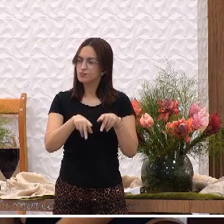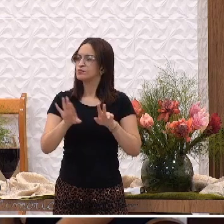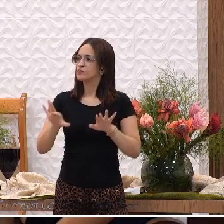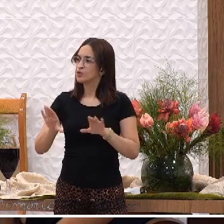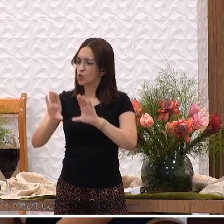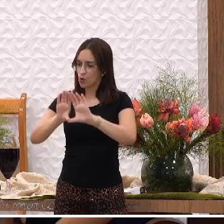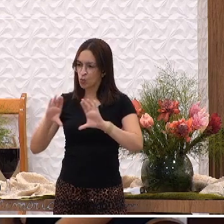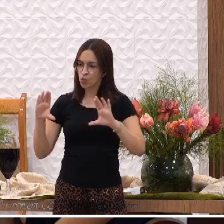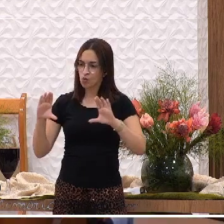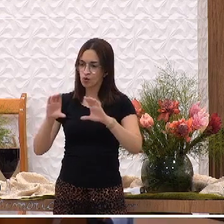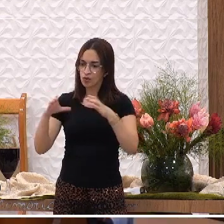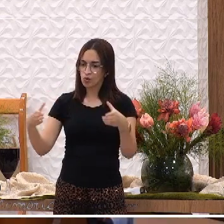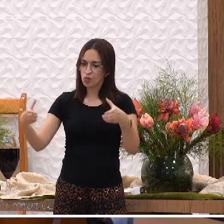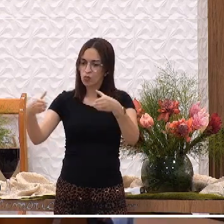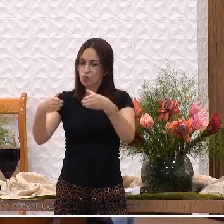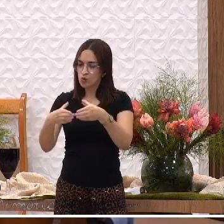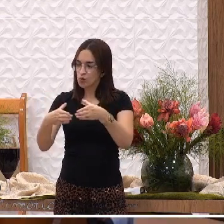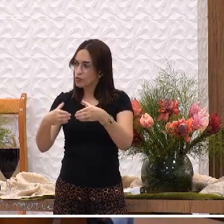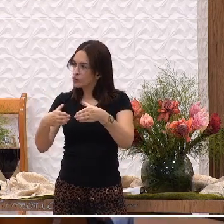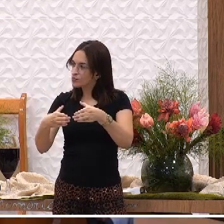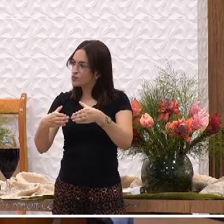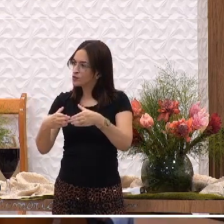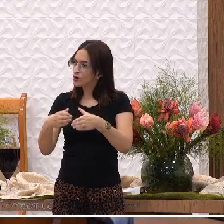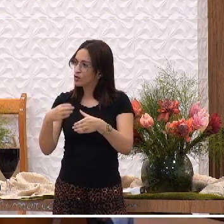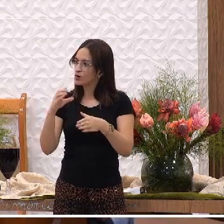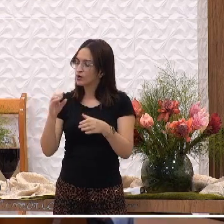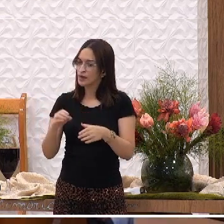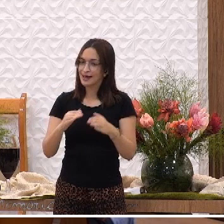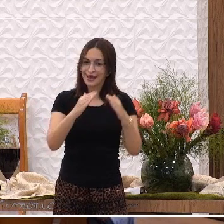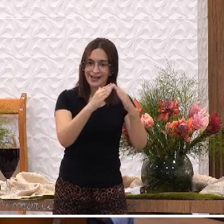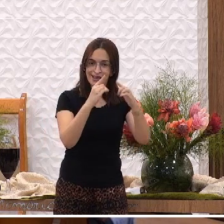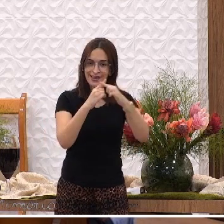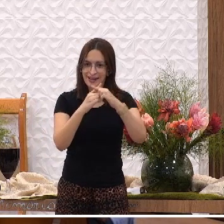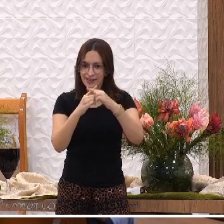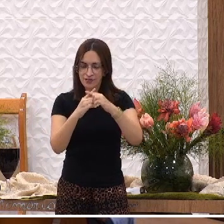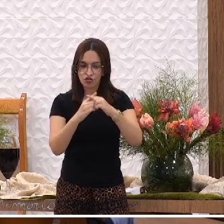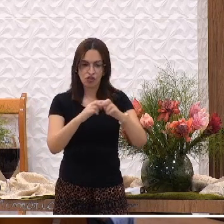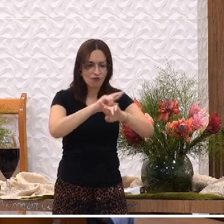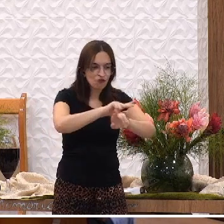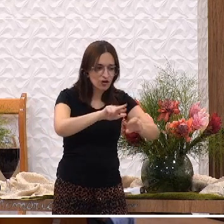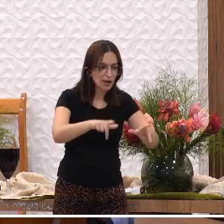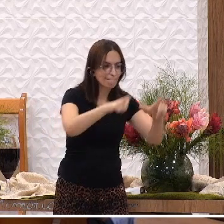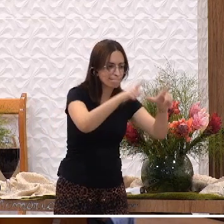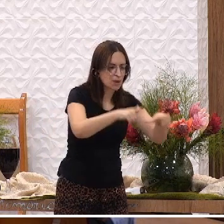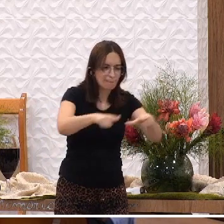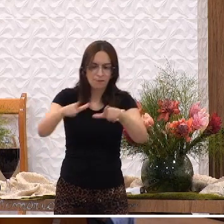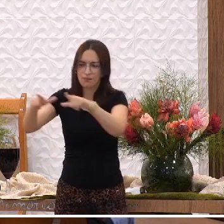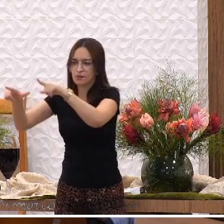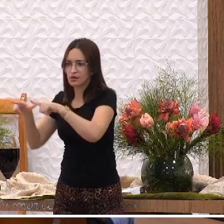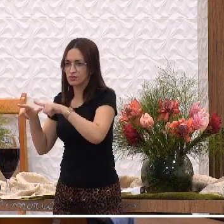várias igrejas presbiterianas, né, elas se juntam, ou seja, você tem vários conselhos, cada igreja é representada por um